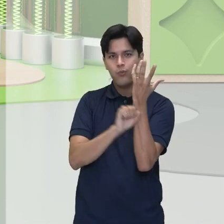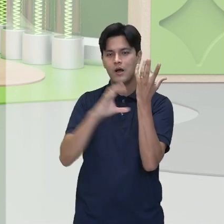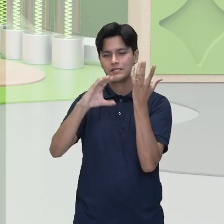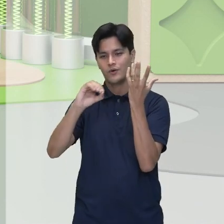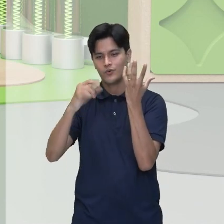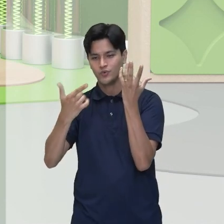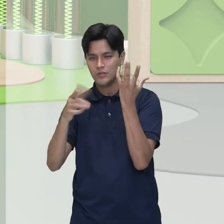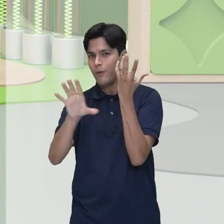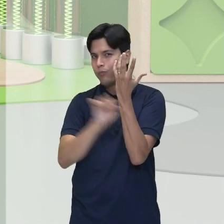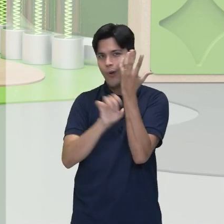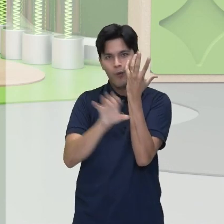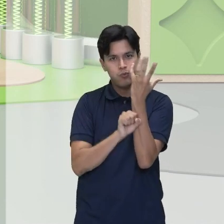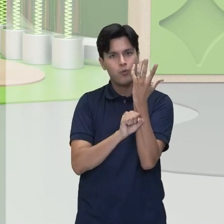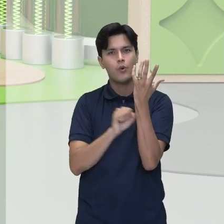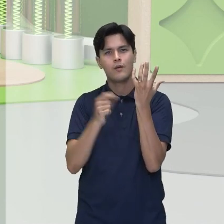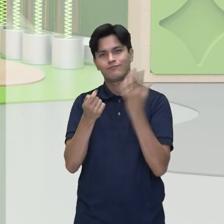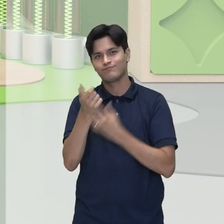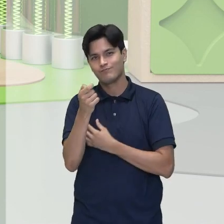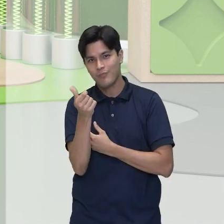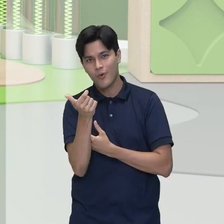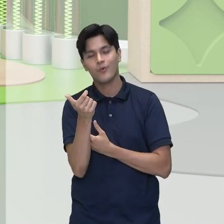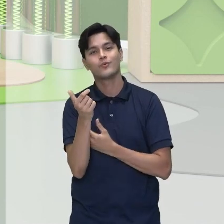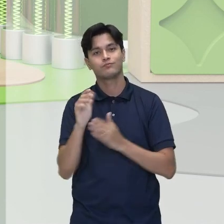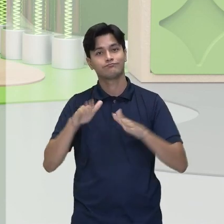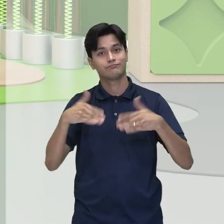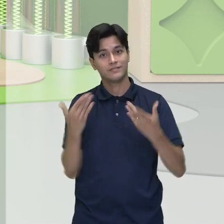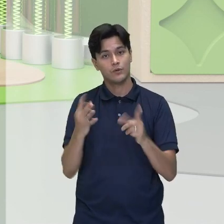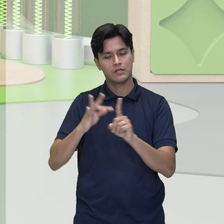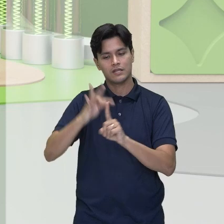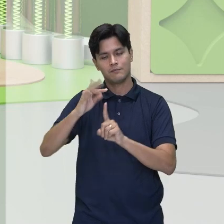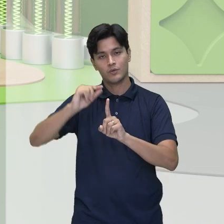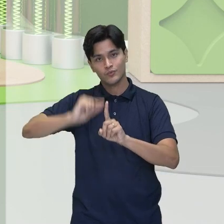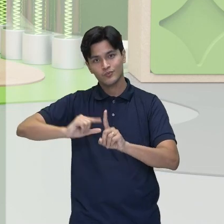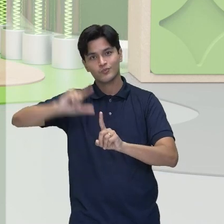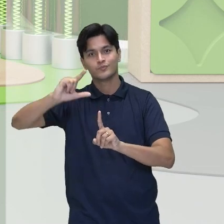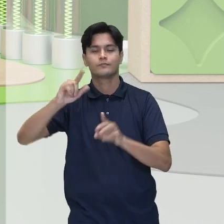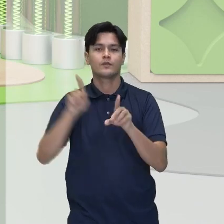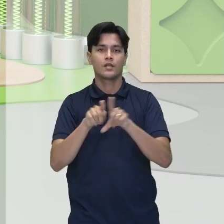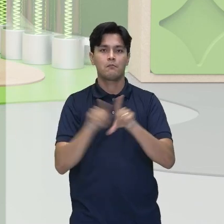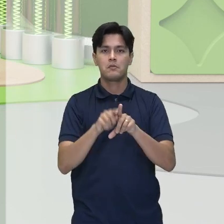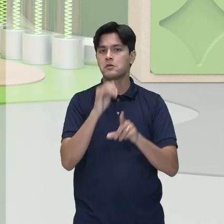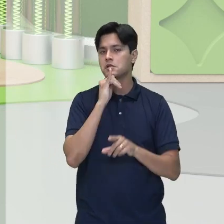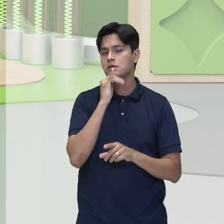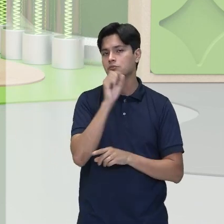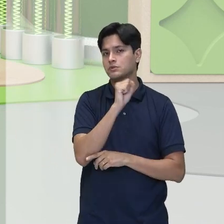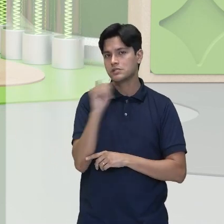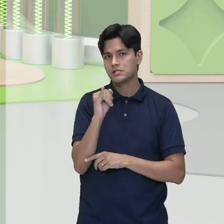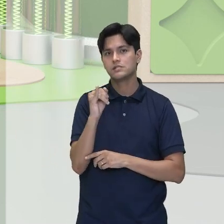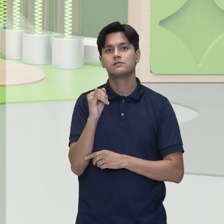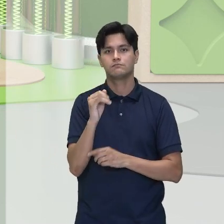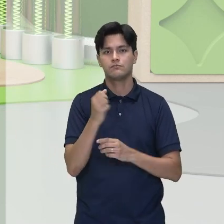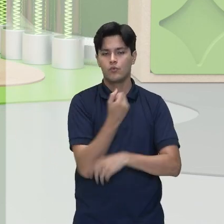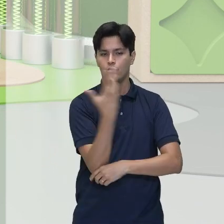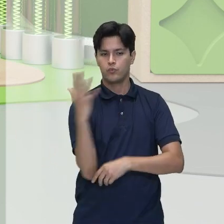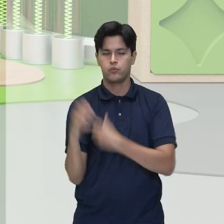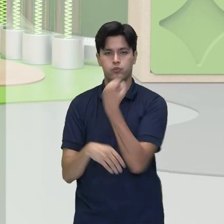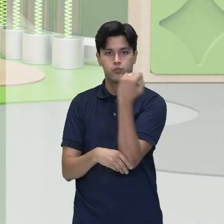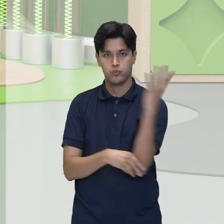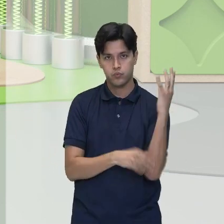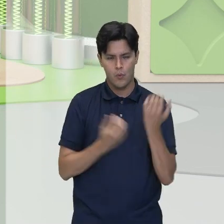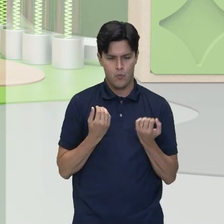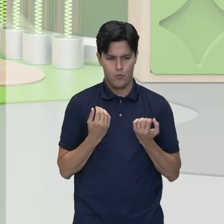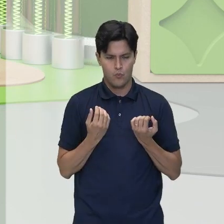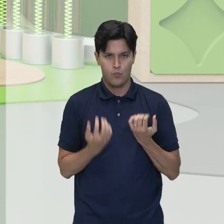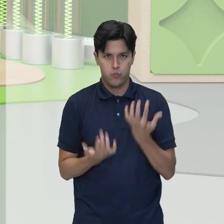para a atmosfera, quando a gente derruba uma árvore, queima, né, o tronco dela, as suas folhas. Então, se a gente fizer